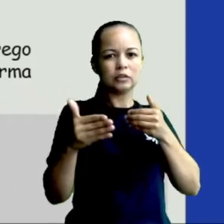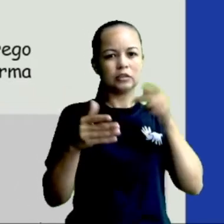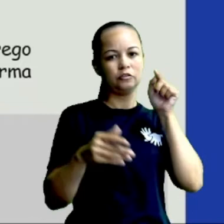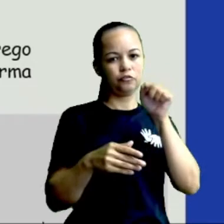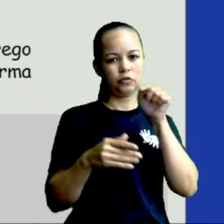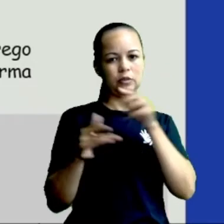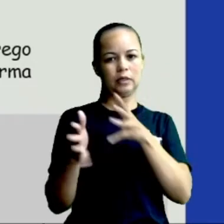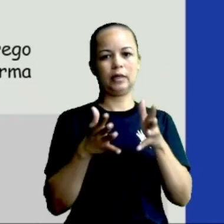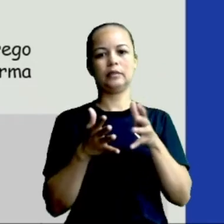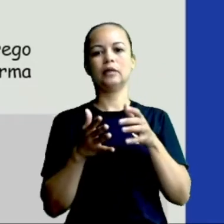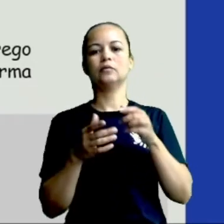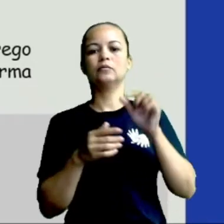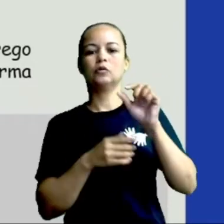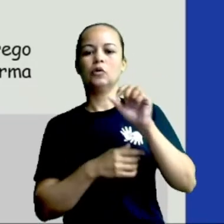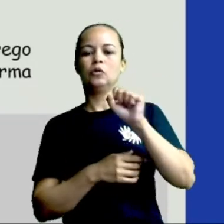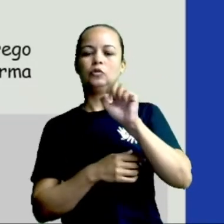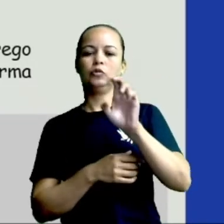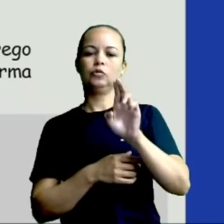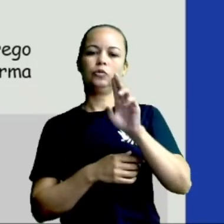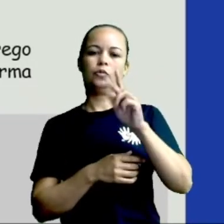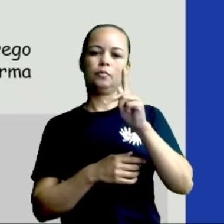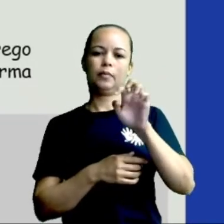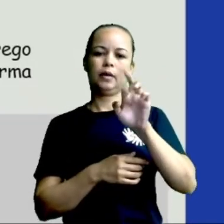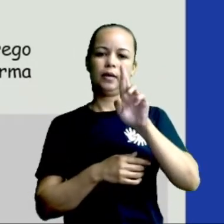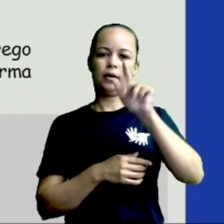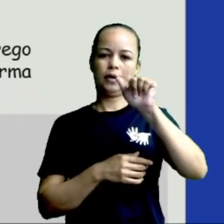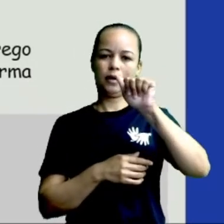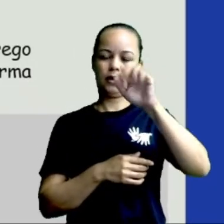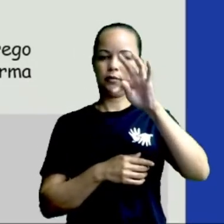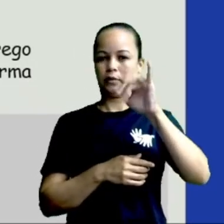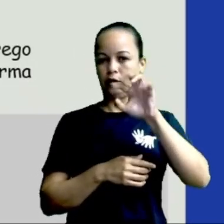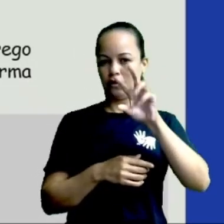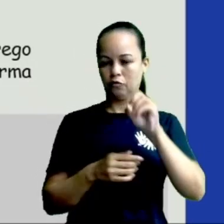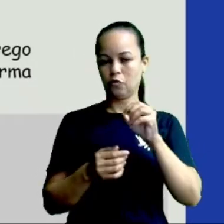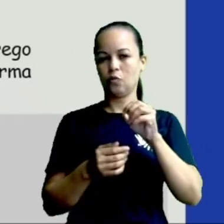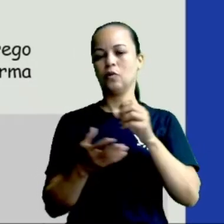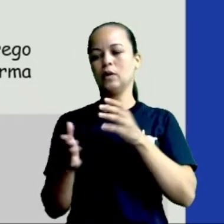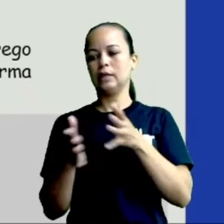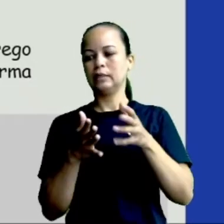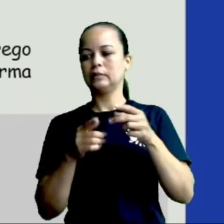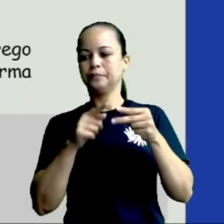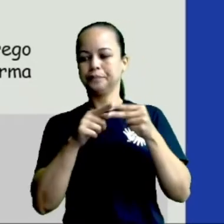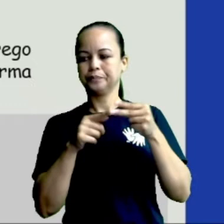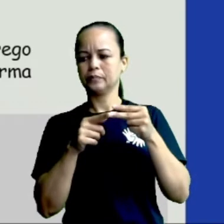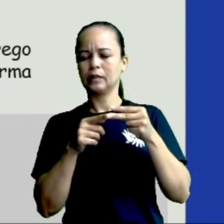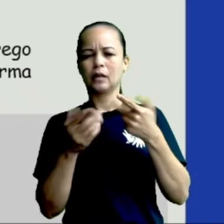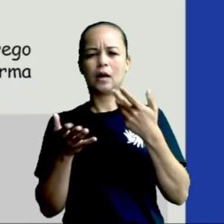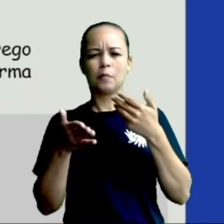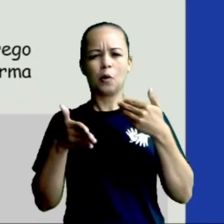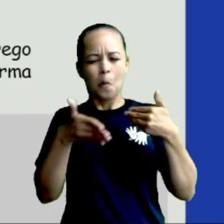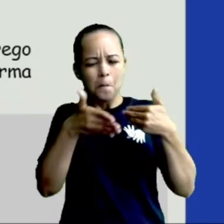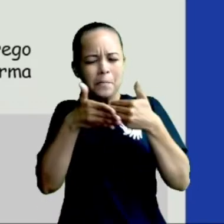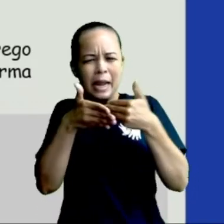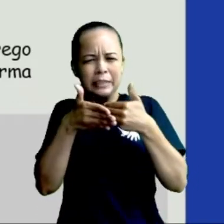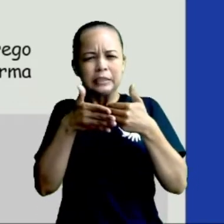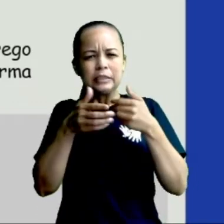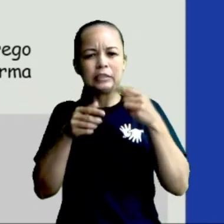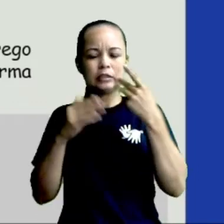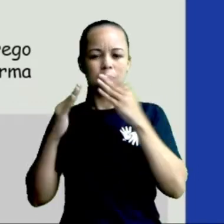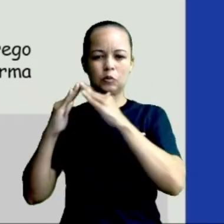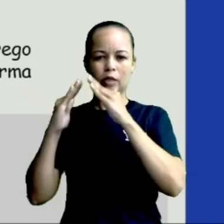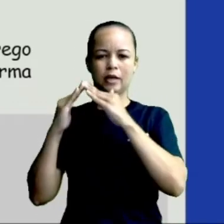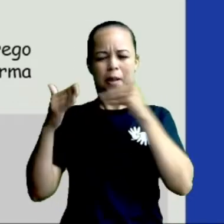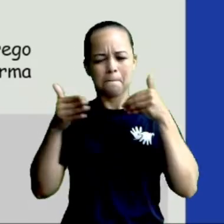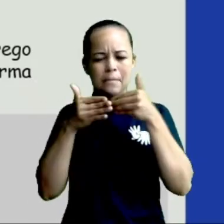aí superlativo, dividido em sintético e analítico. O sintético, moro pertíssimo daqui. E o